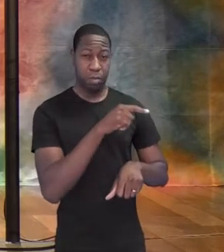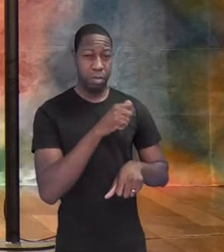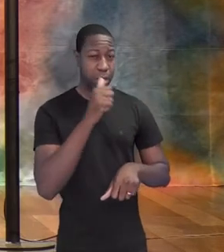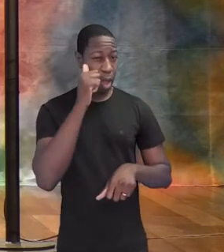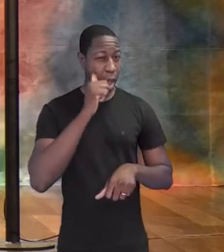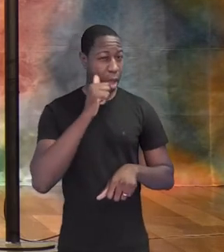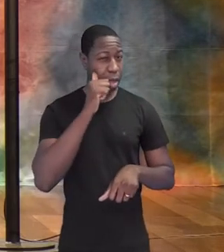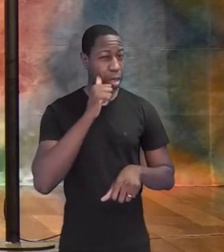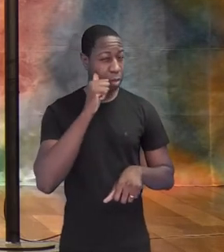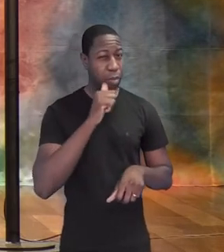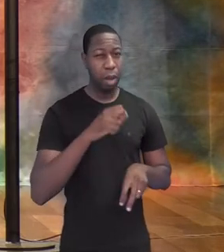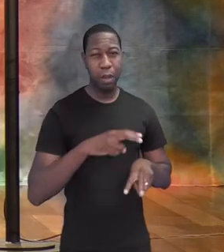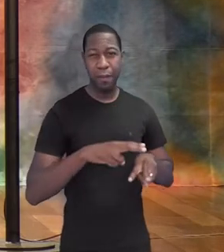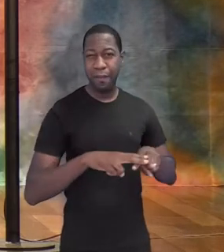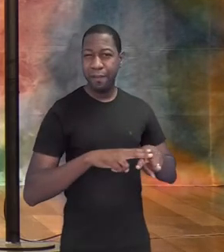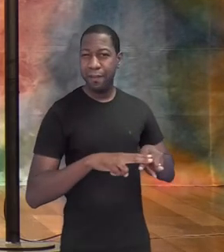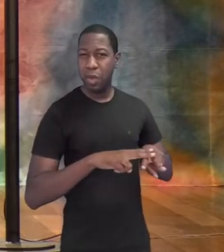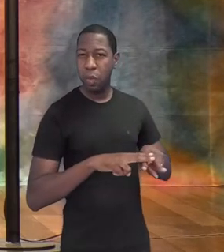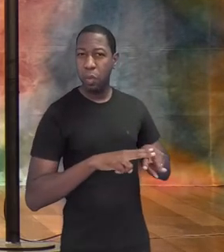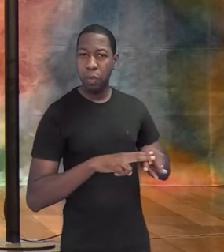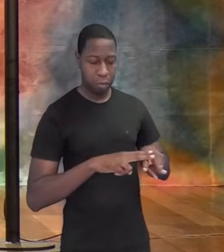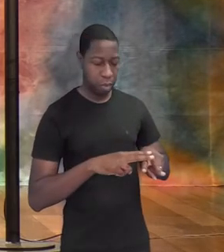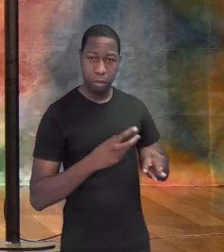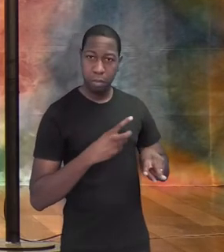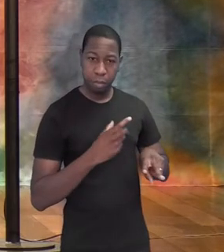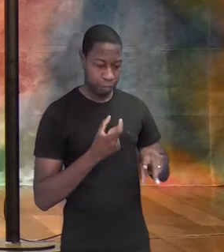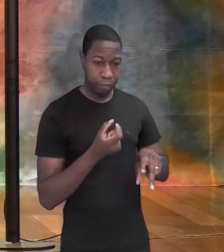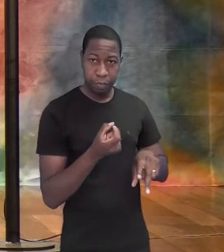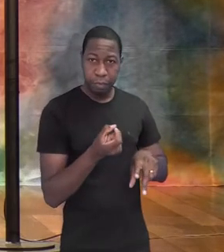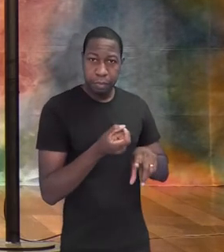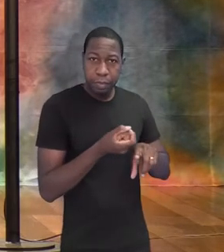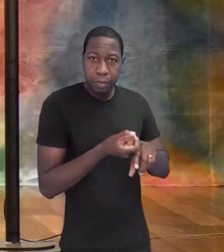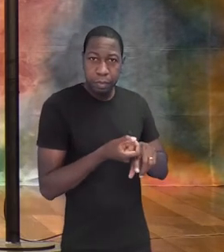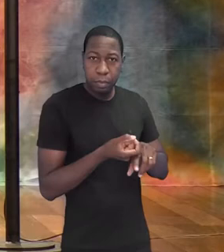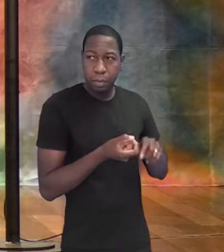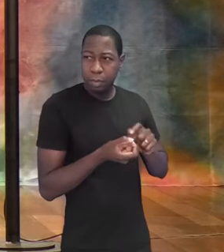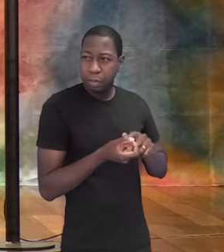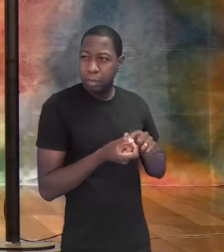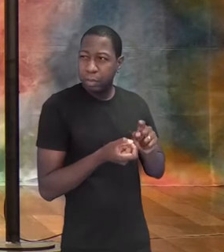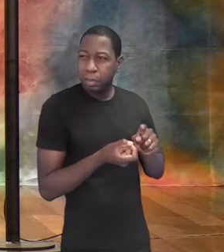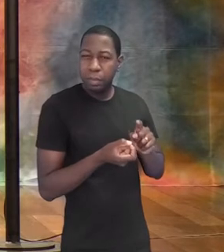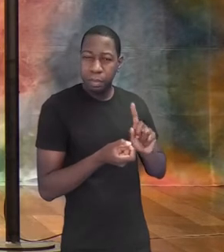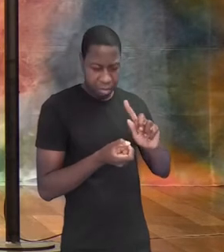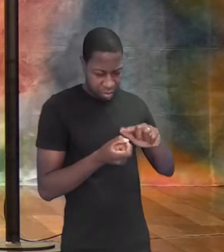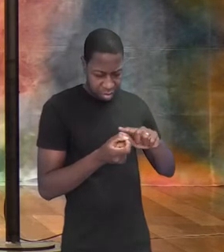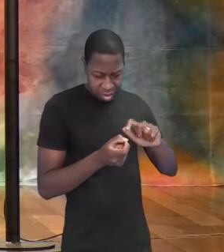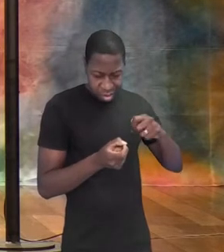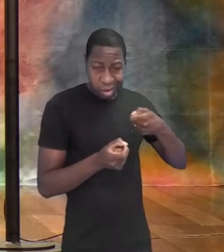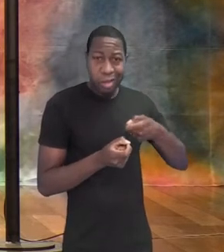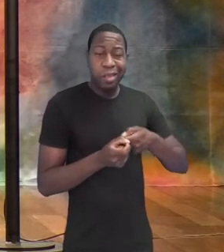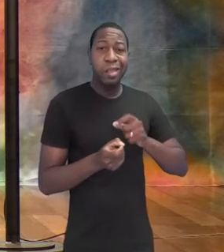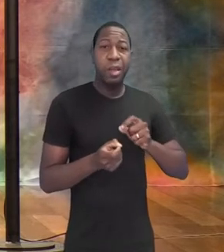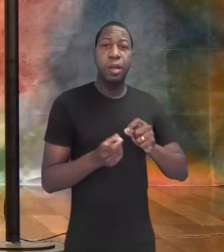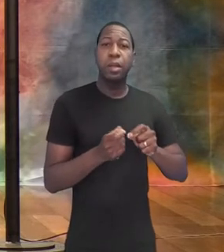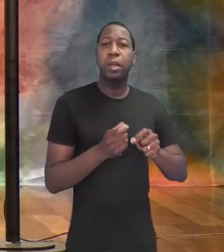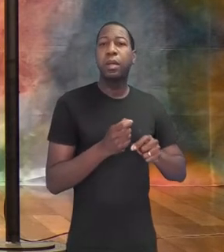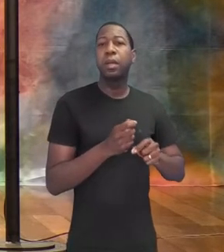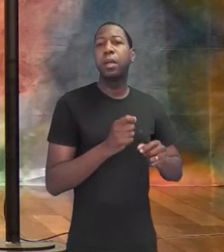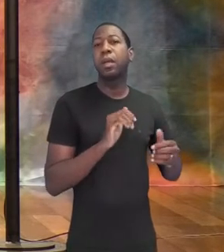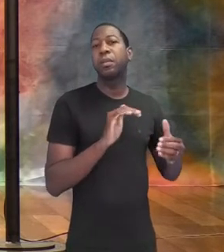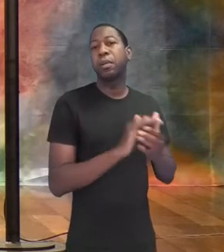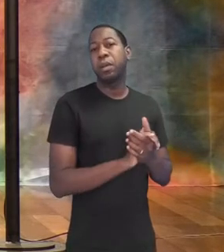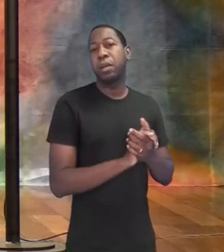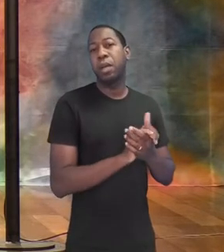viúvas usavam um anel. Era o sinal de que elas não eram